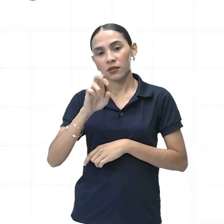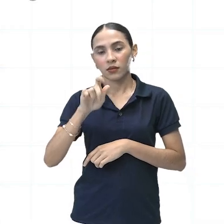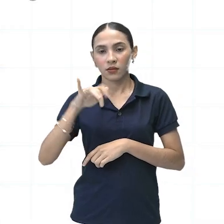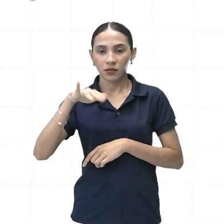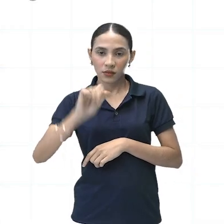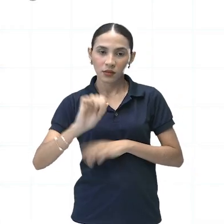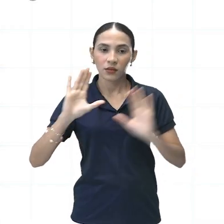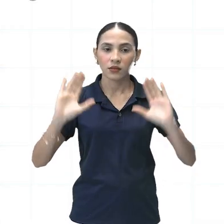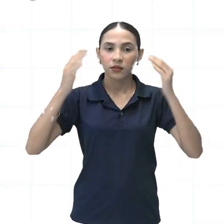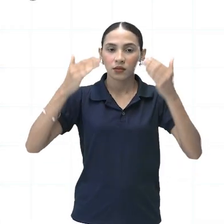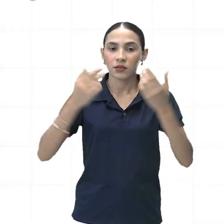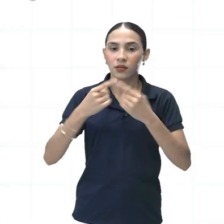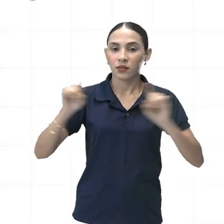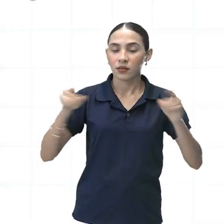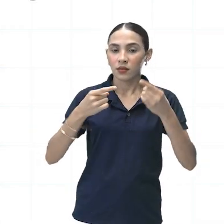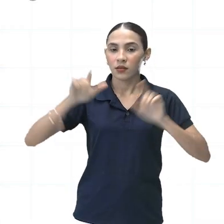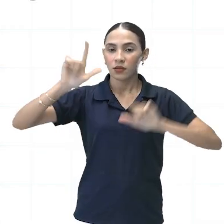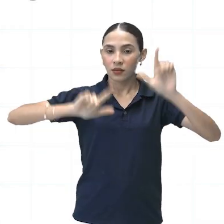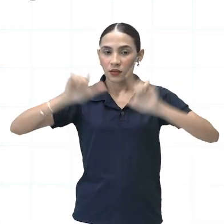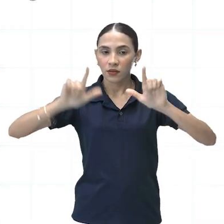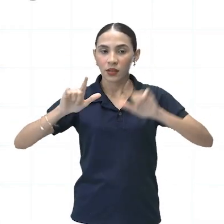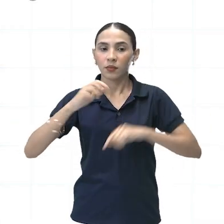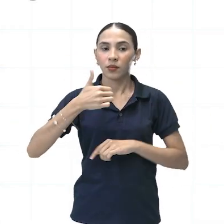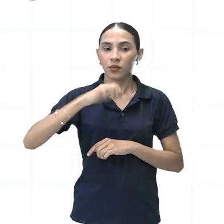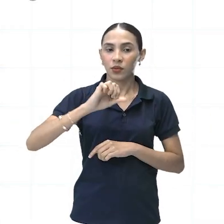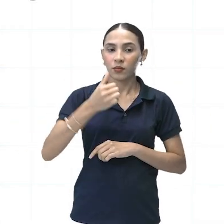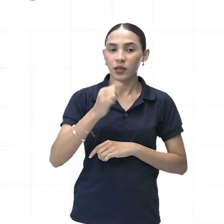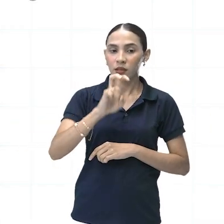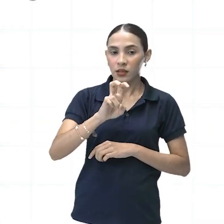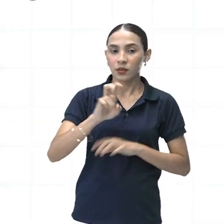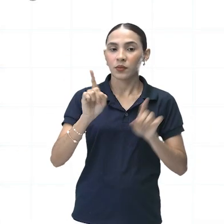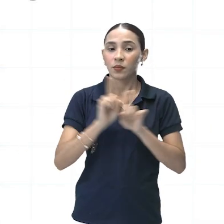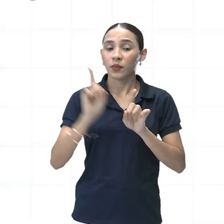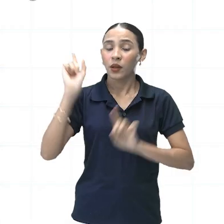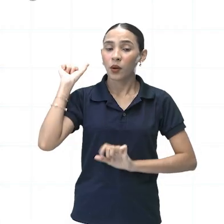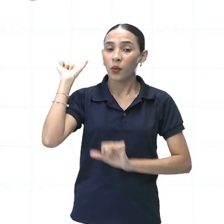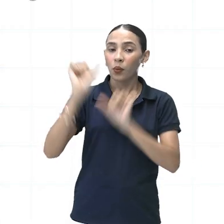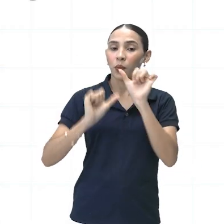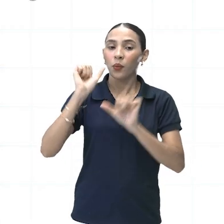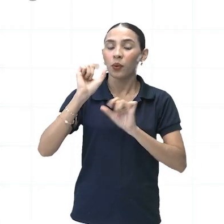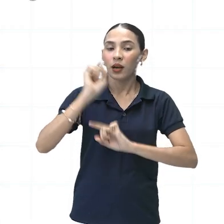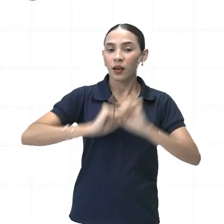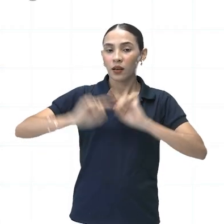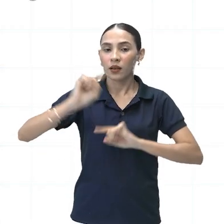Brasileira da TV Excelsior, em 1965,